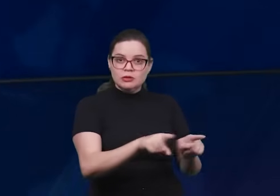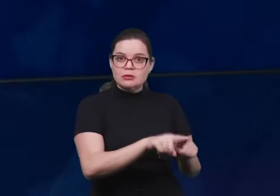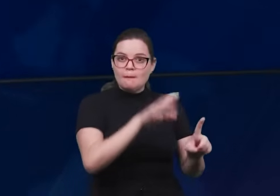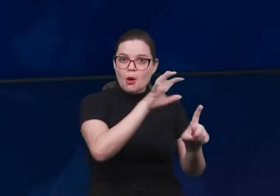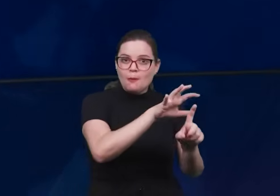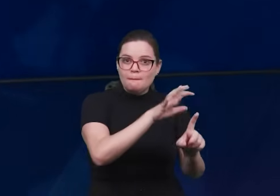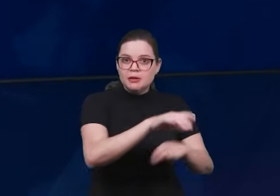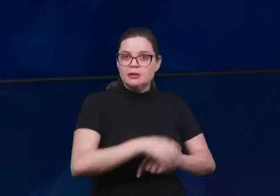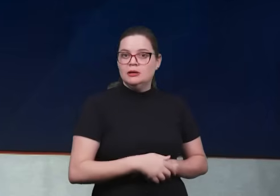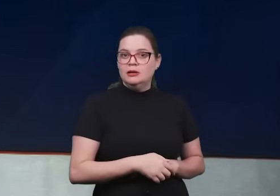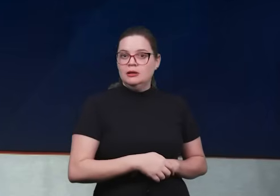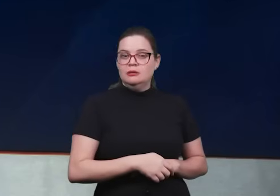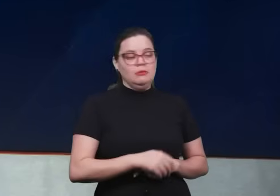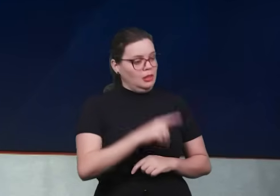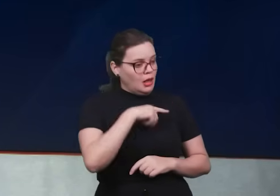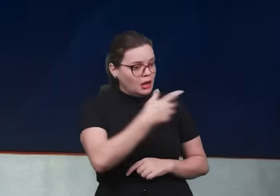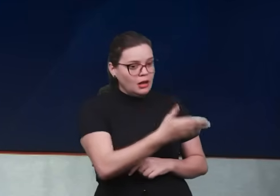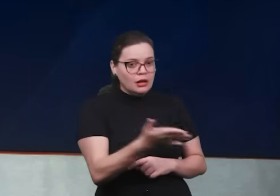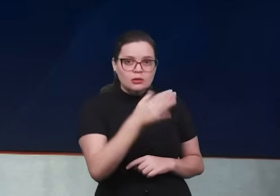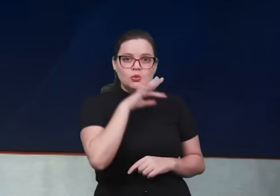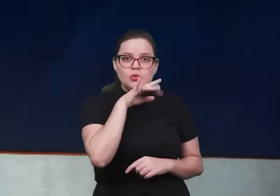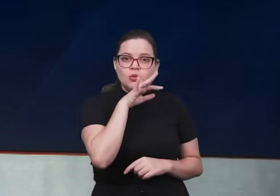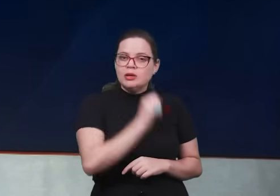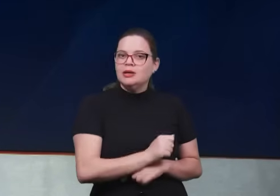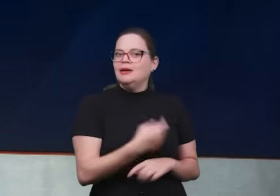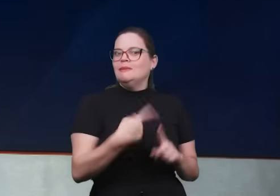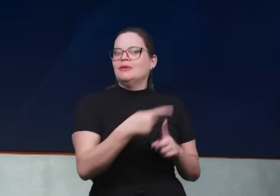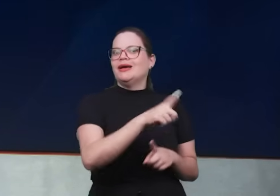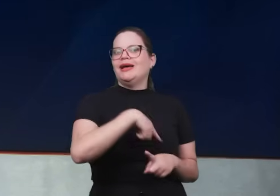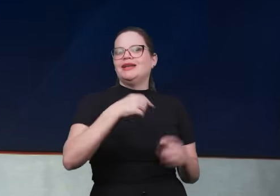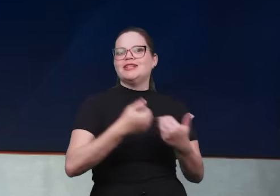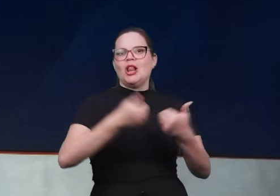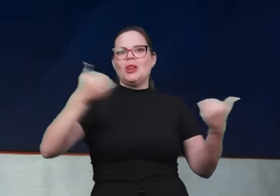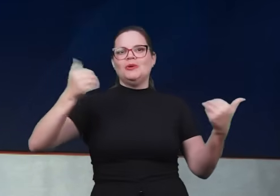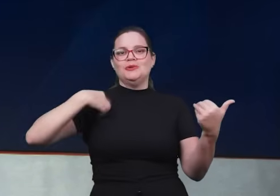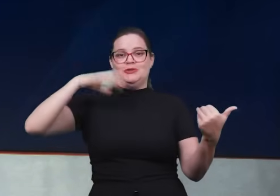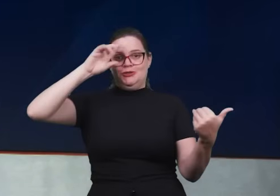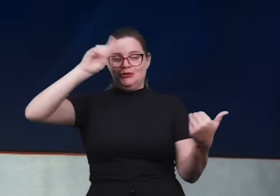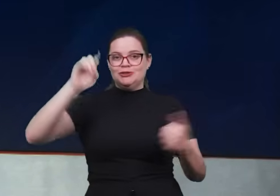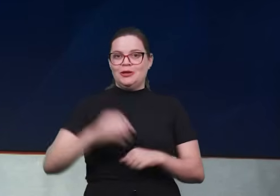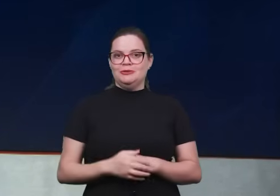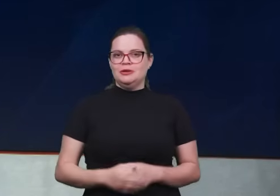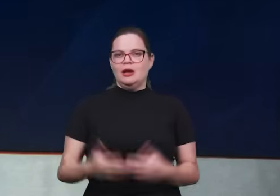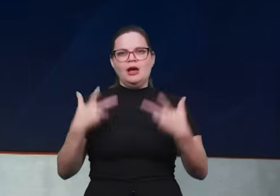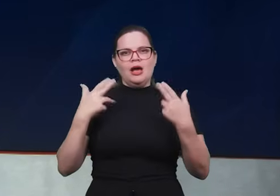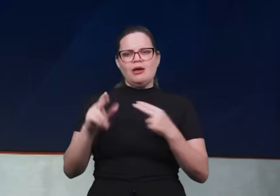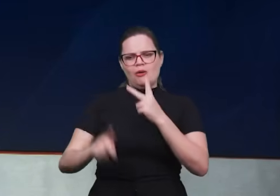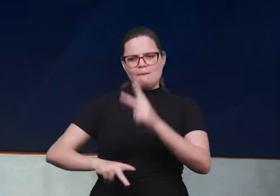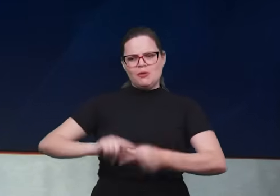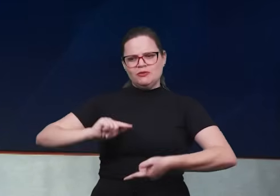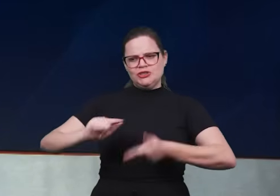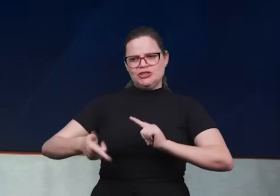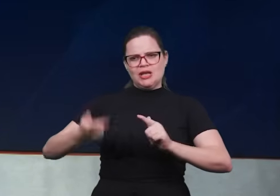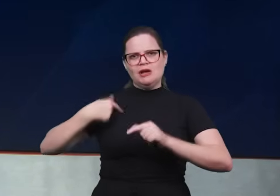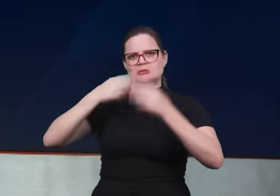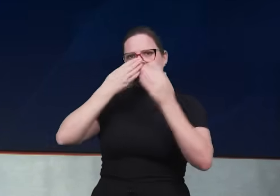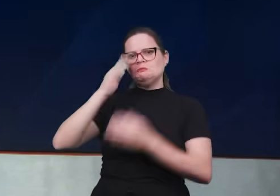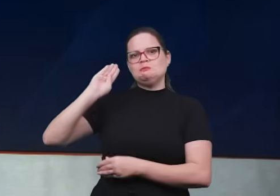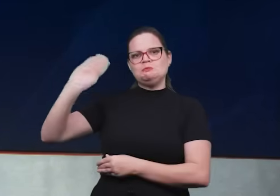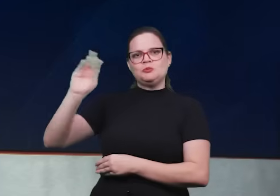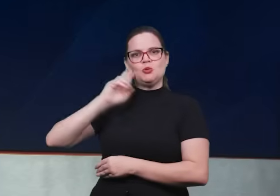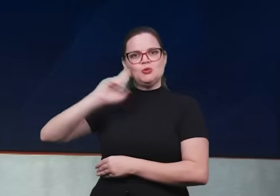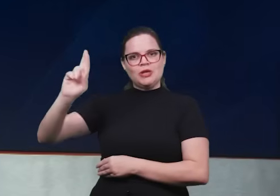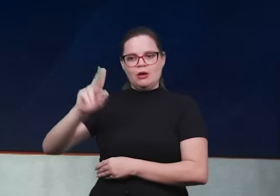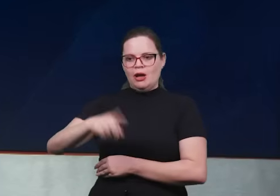oprimidos. Por não terem buscado o Senhor, os israelitas tornaram-se escravos dos seus próprios